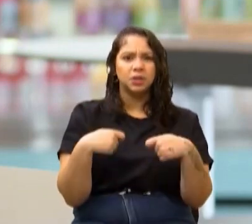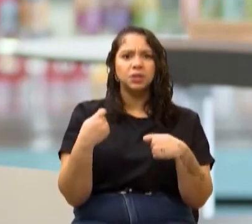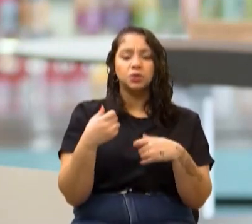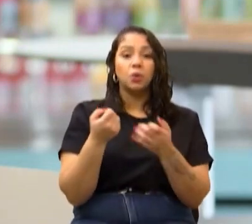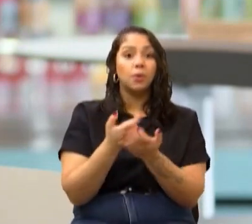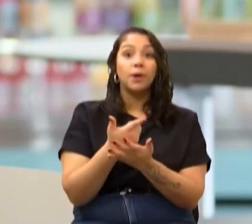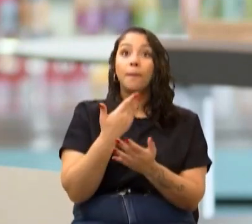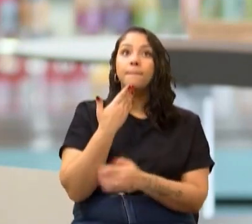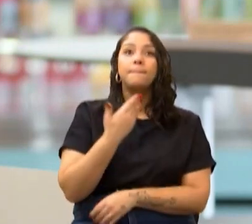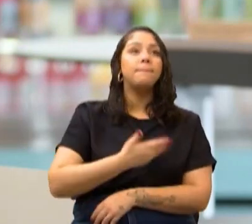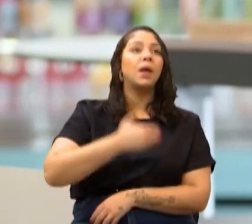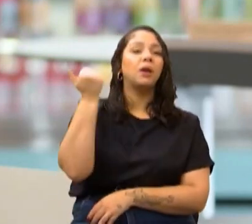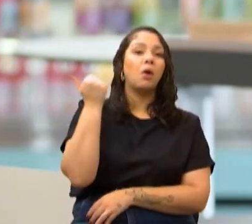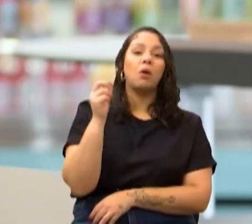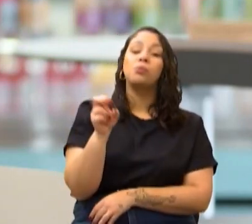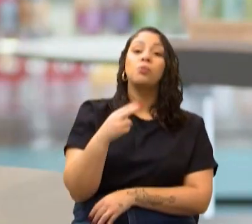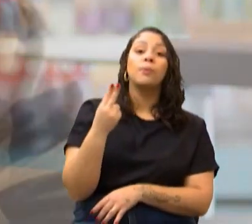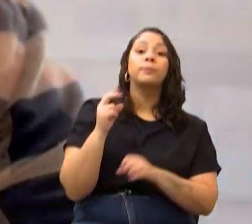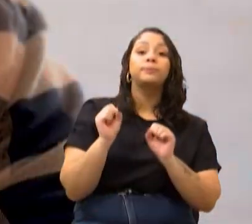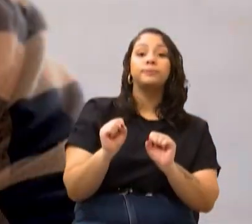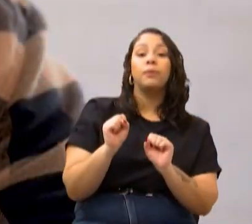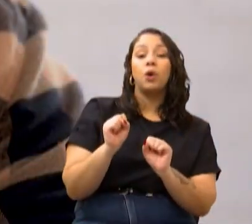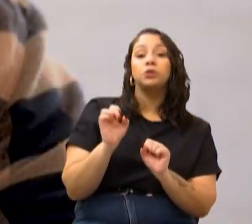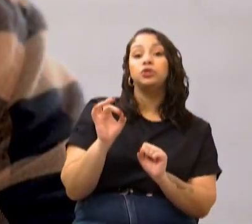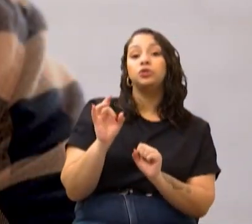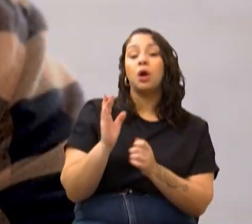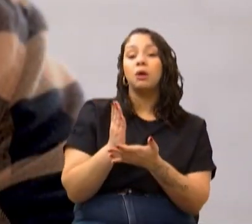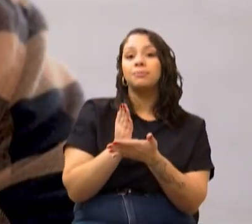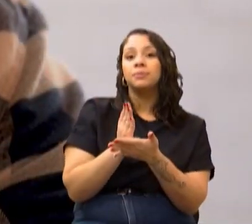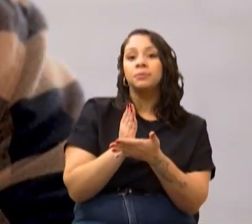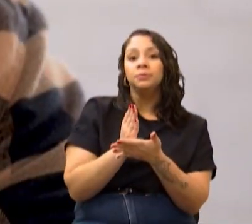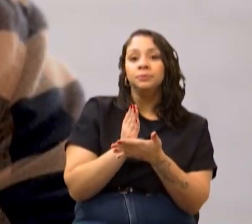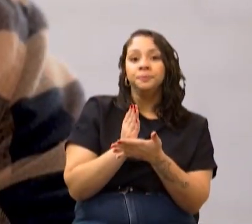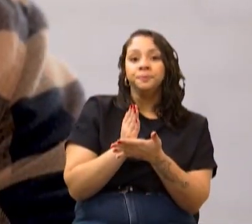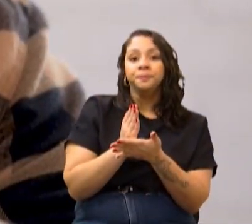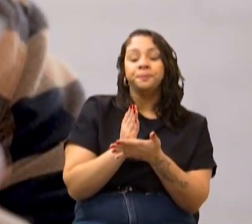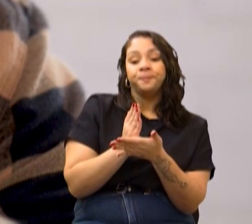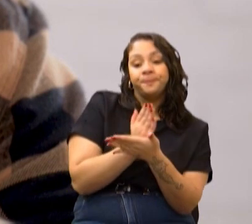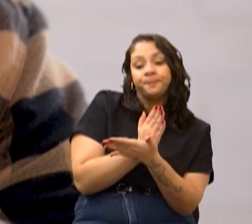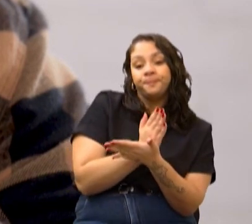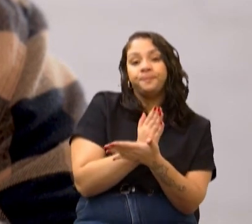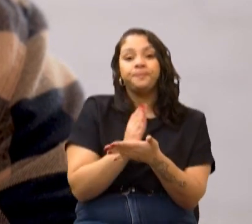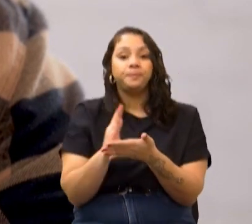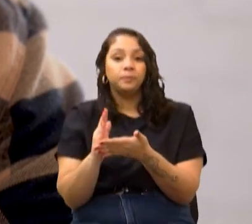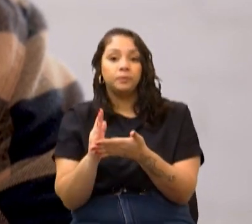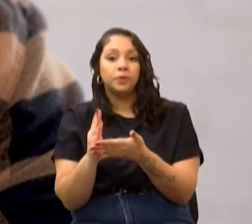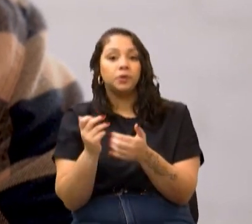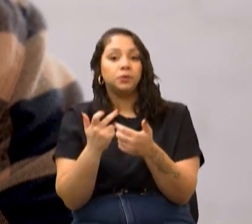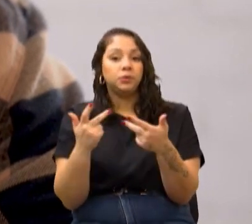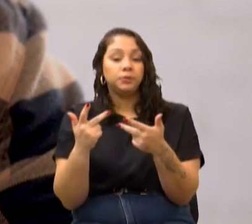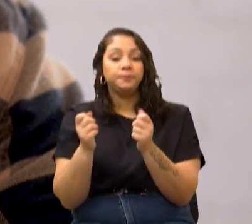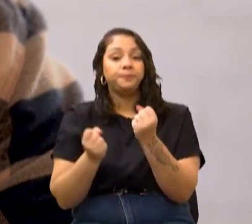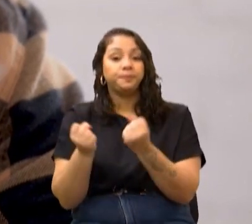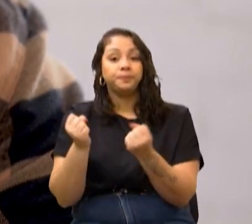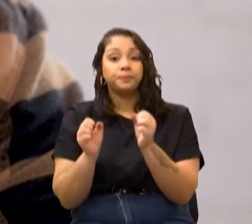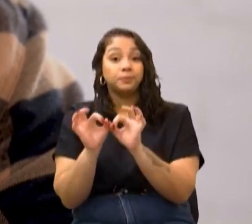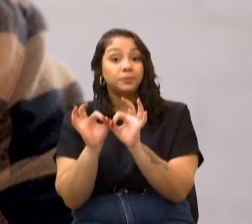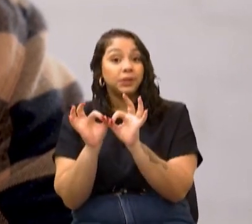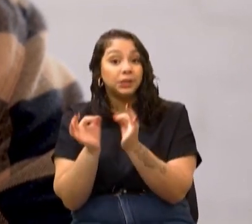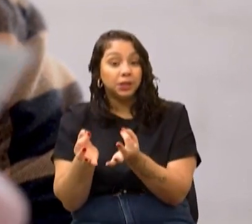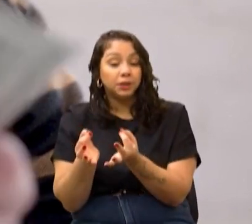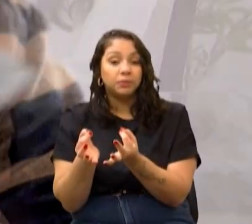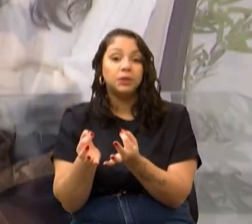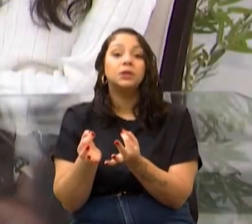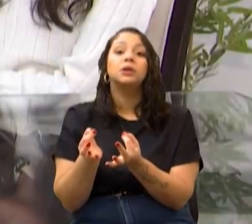Será realmente que eu preciso comprar o melhor dos melhores ou eu posso eventualmente dividir essa verba e comprar um negócio um pouco